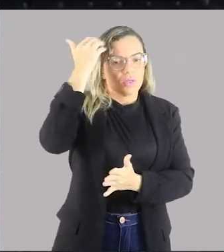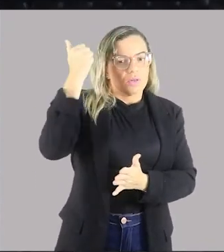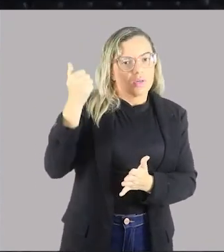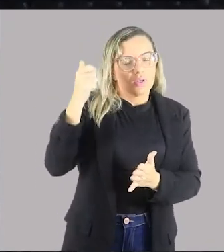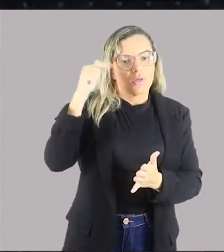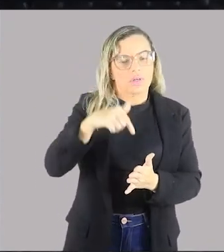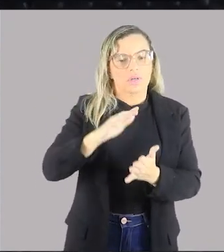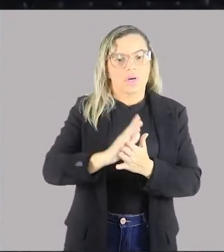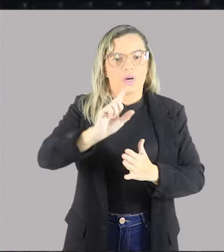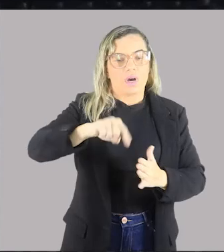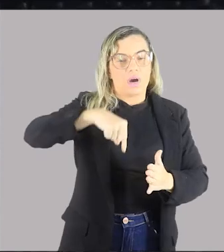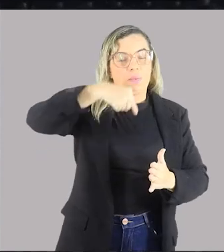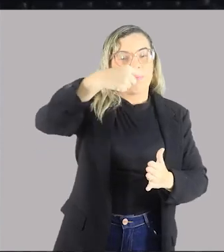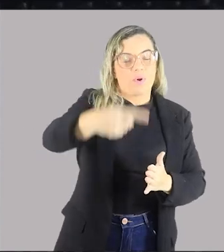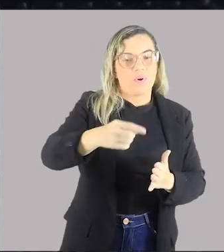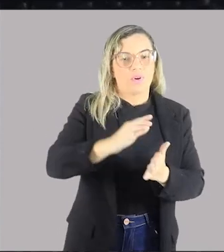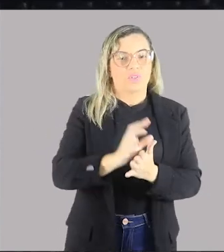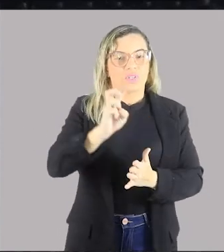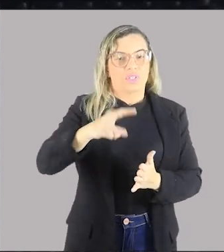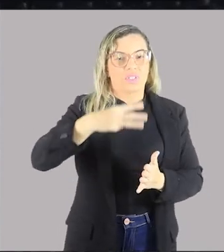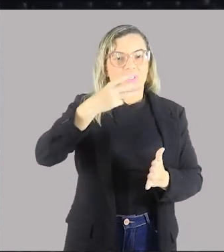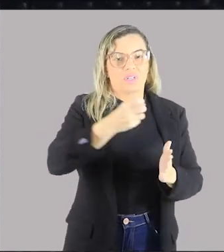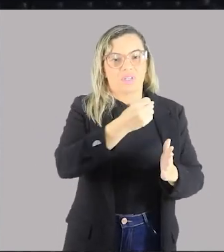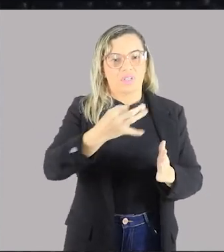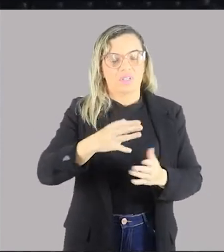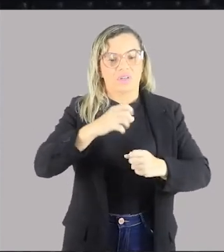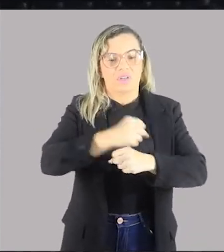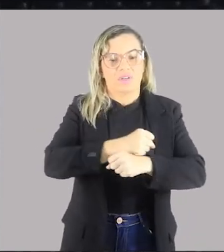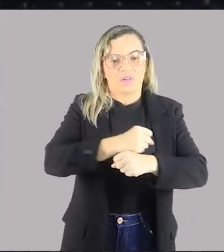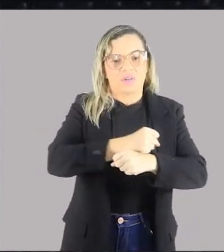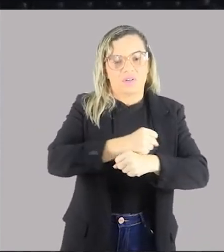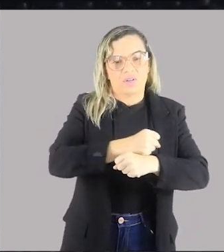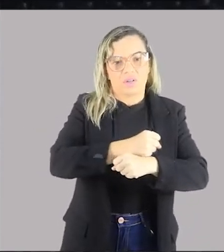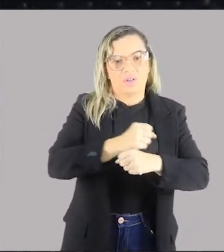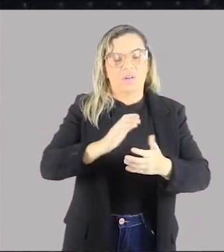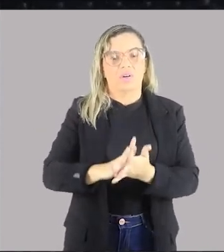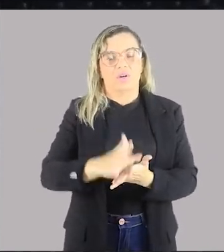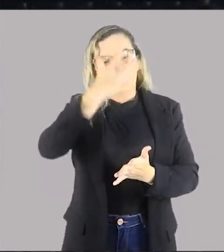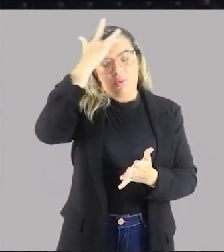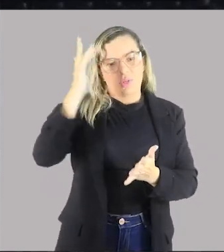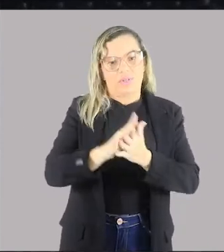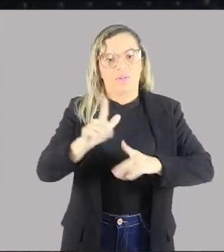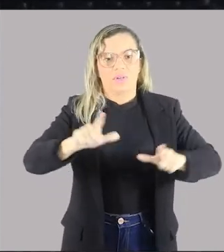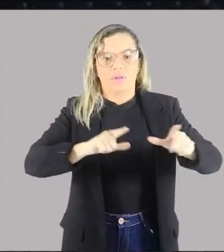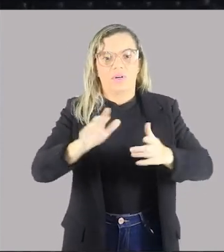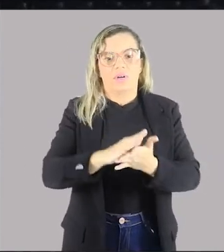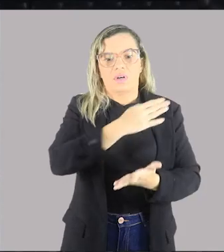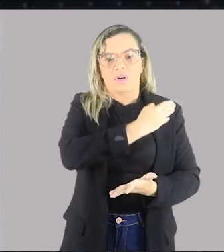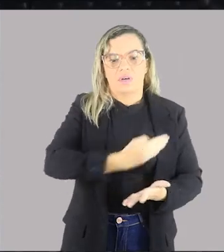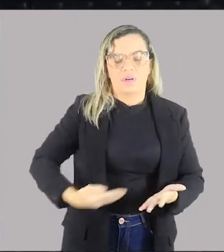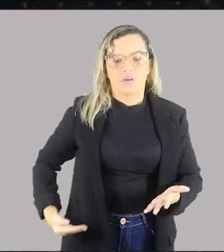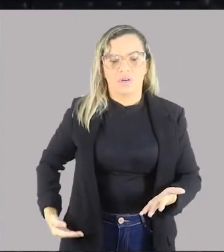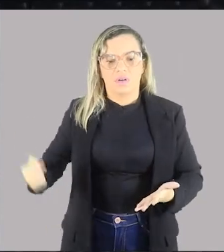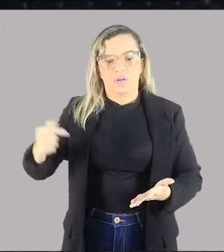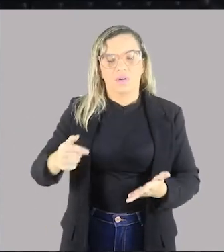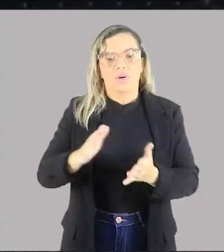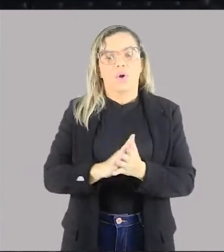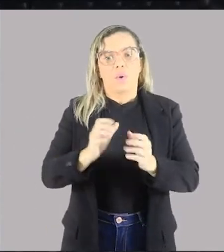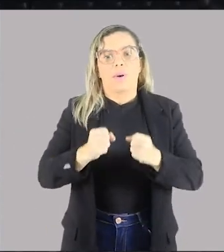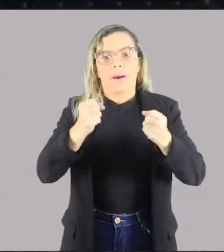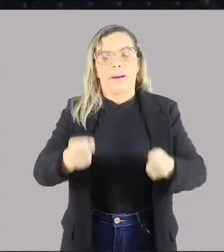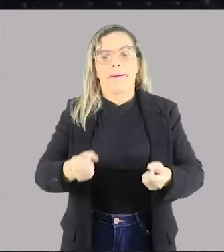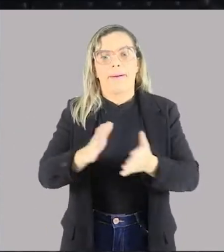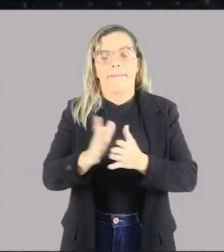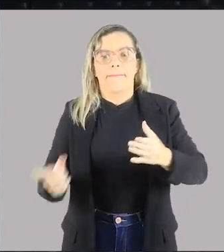após 3 anos de cometida a advertência, o servidor público fica reabilitado, ou